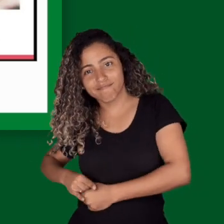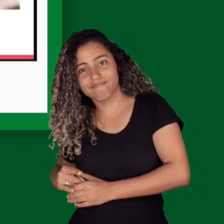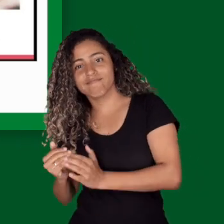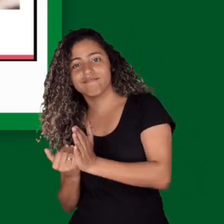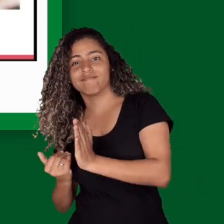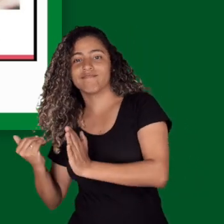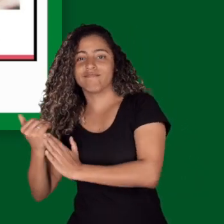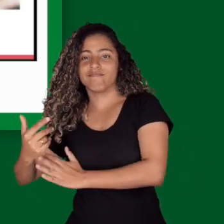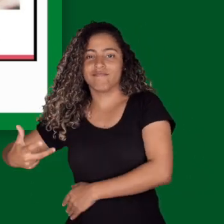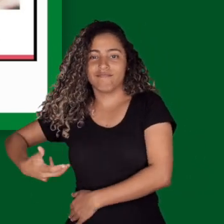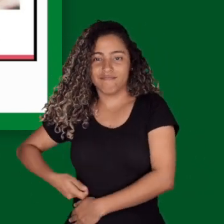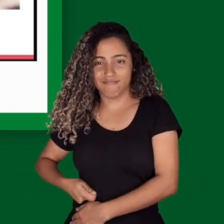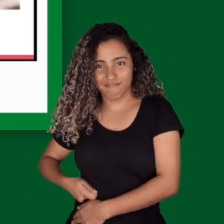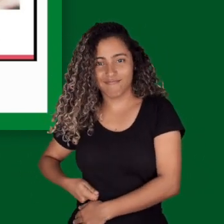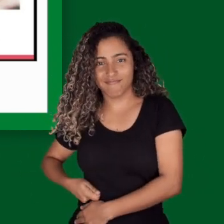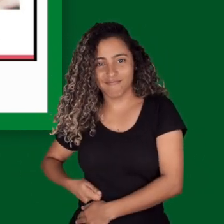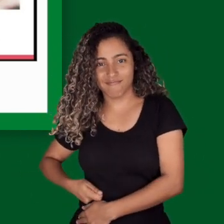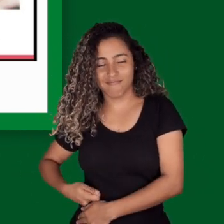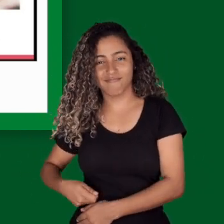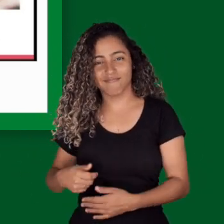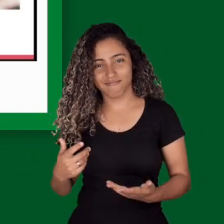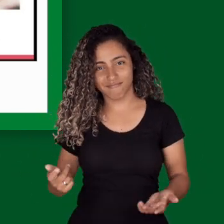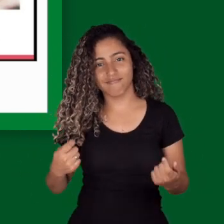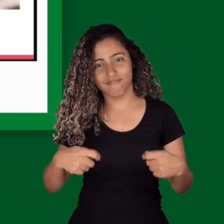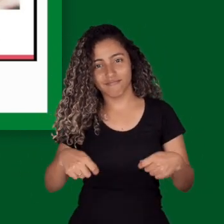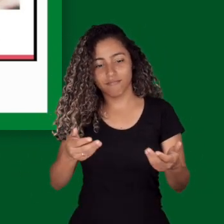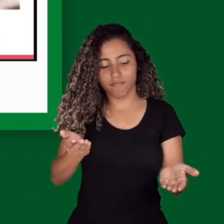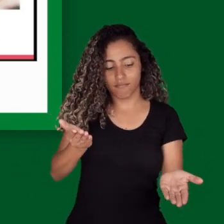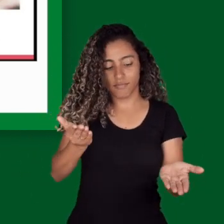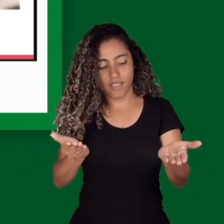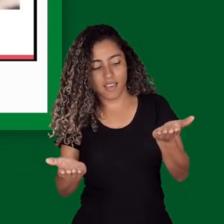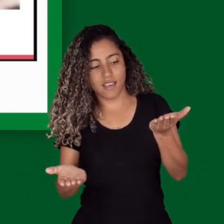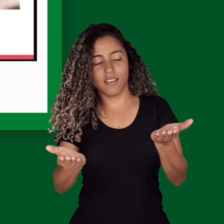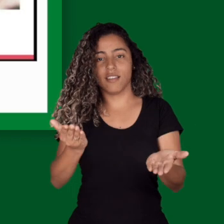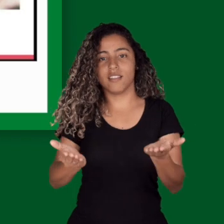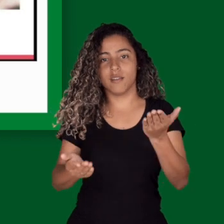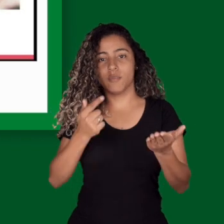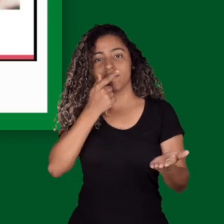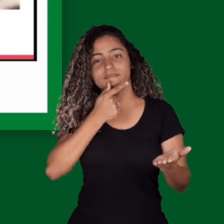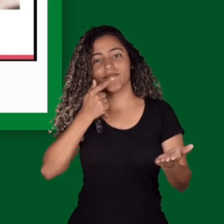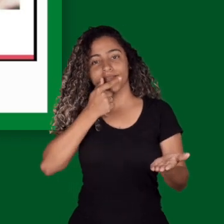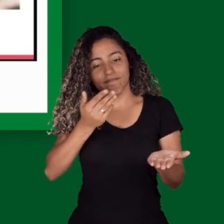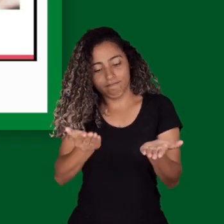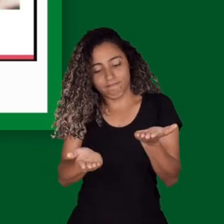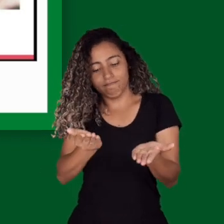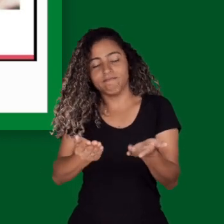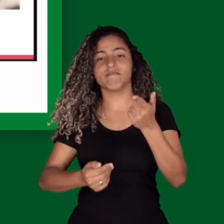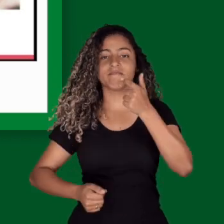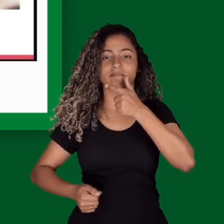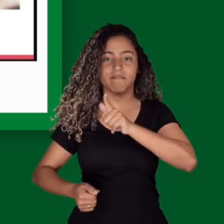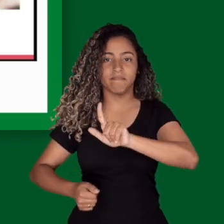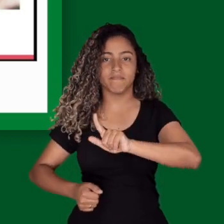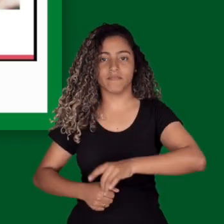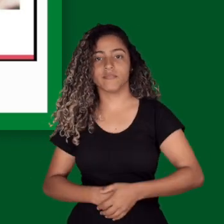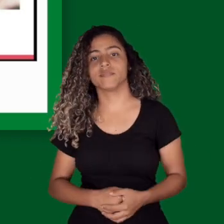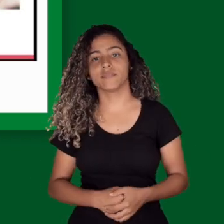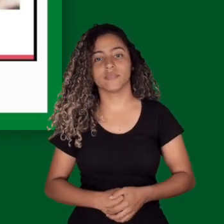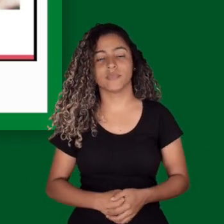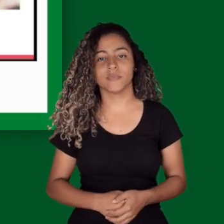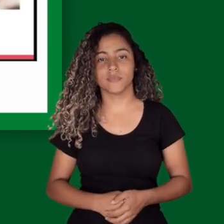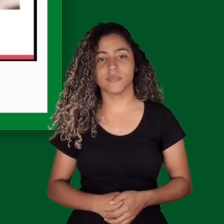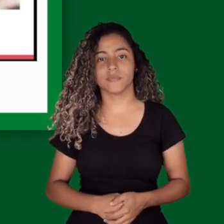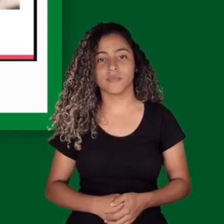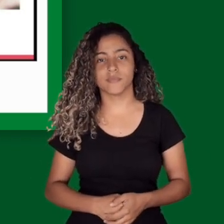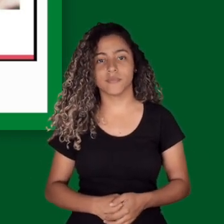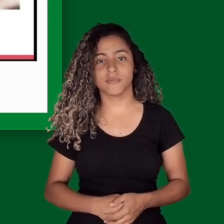de insulina também, para que se mantenha um bom controle dos níveis de açúcar no sangue. E essa estratégia,